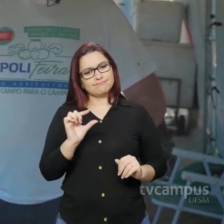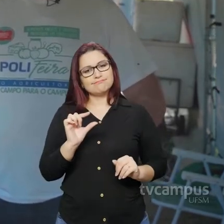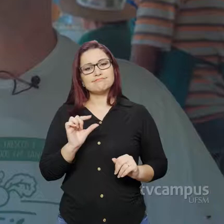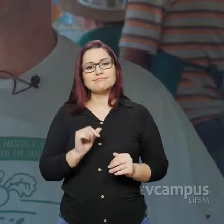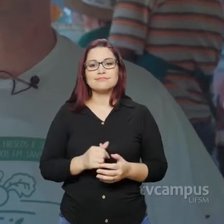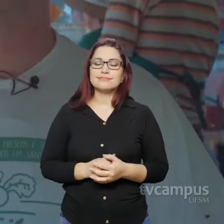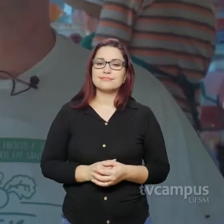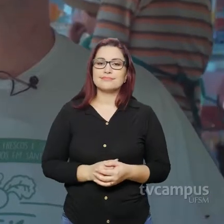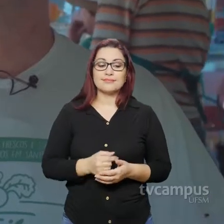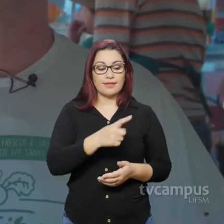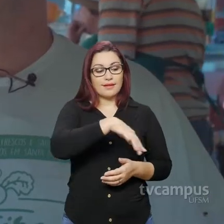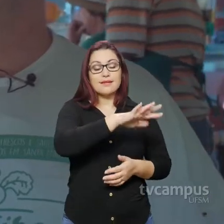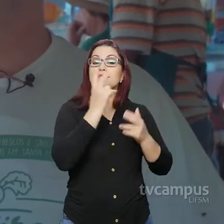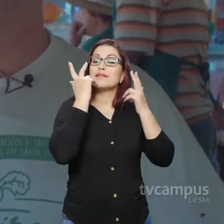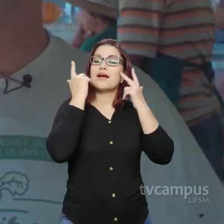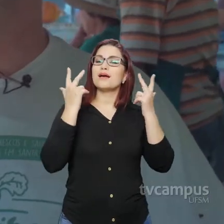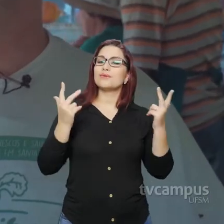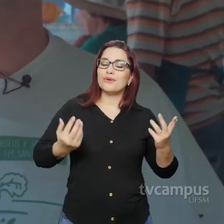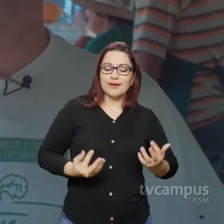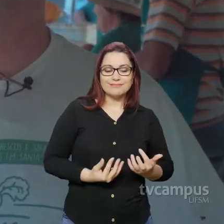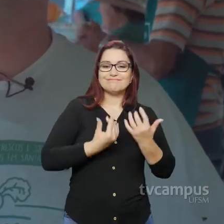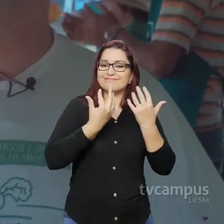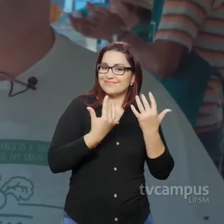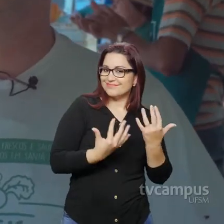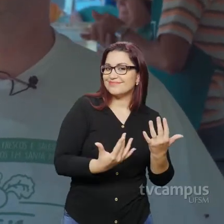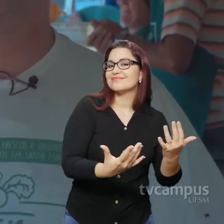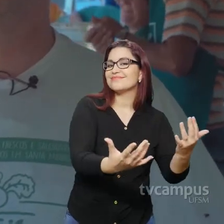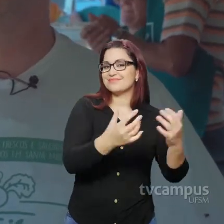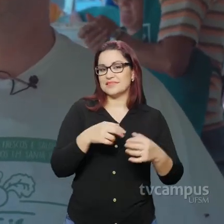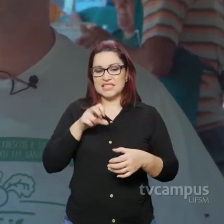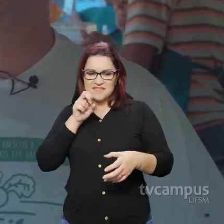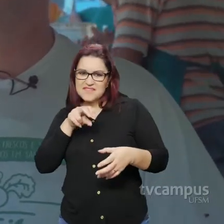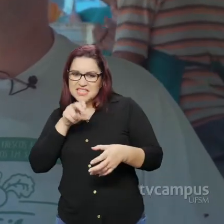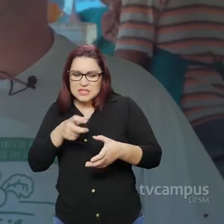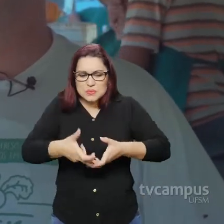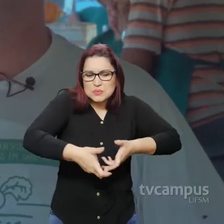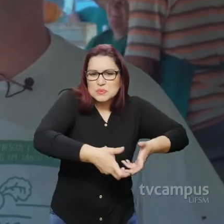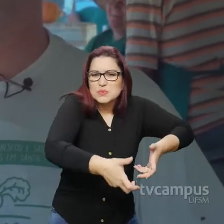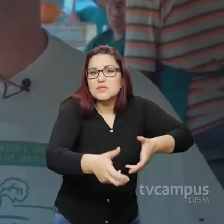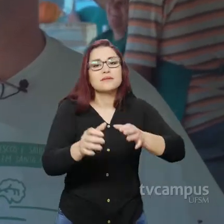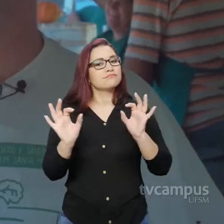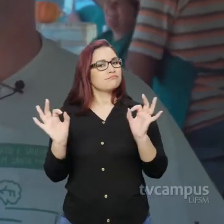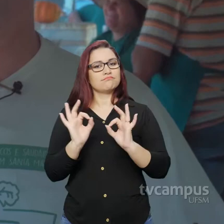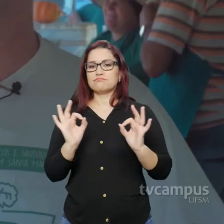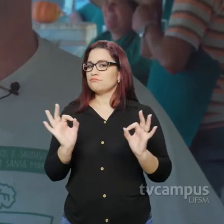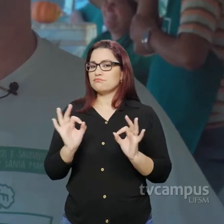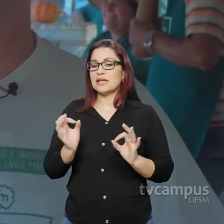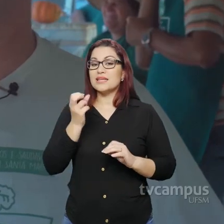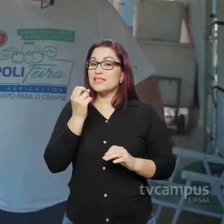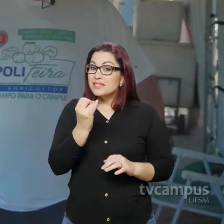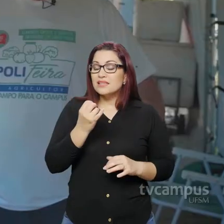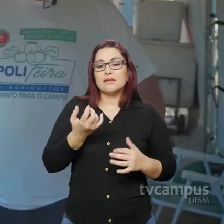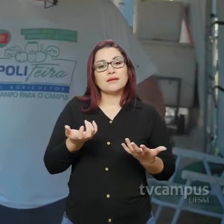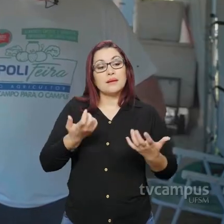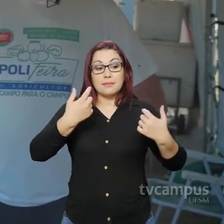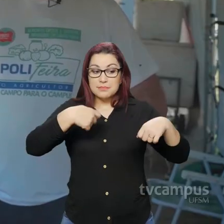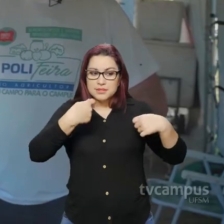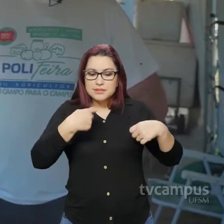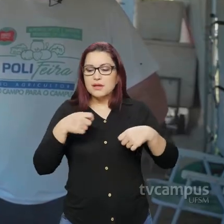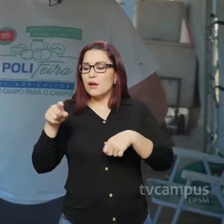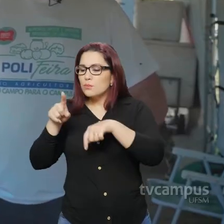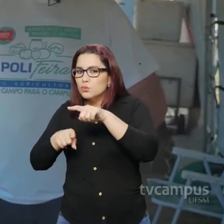o uso de agrotóxicos e, quando necessário, algum produto de carência zero, que a gente chama da produção